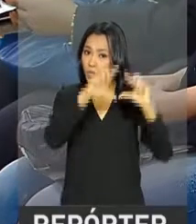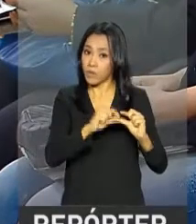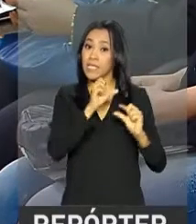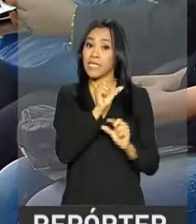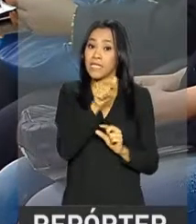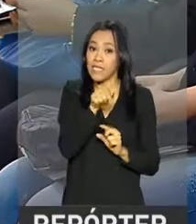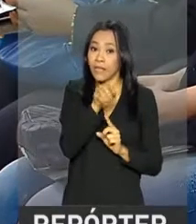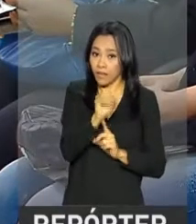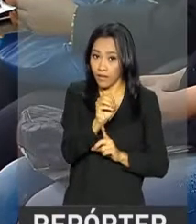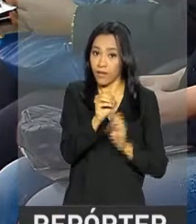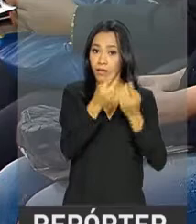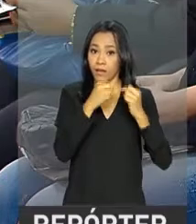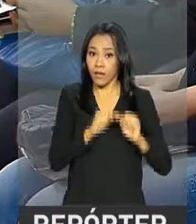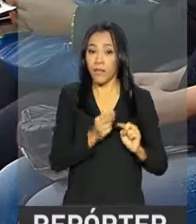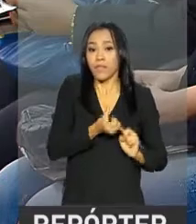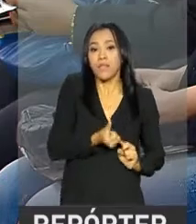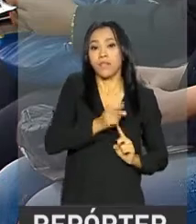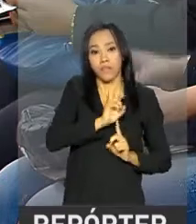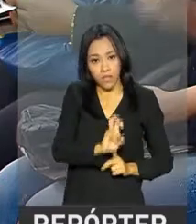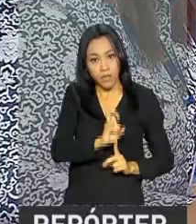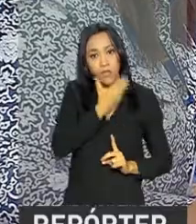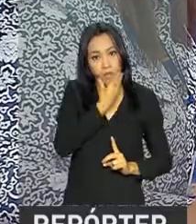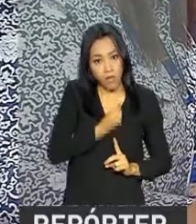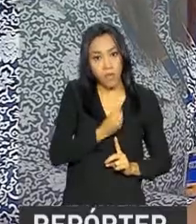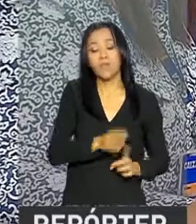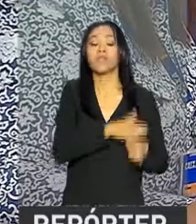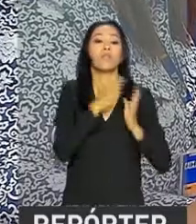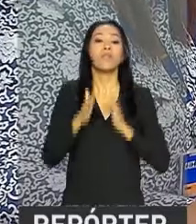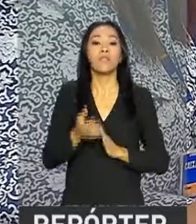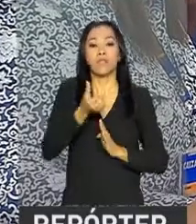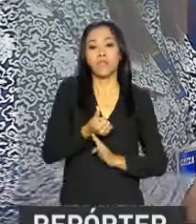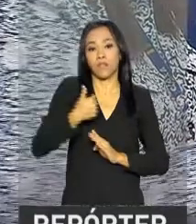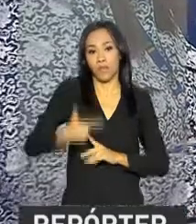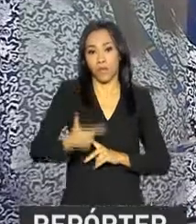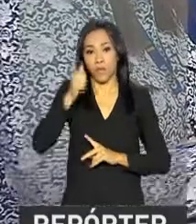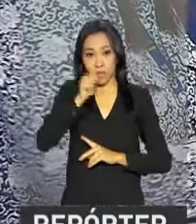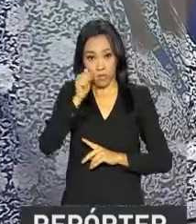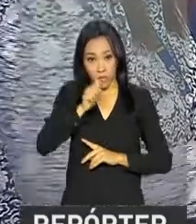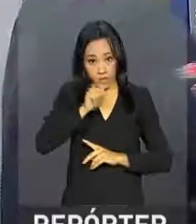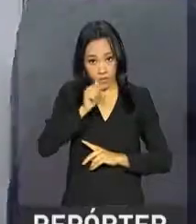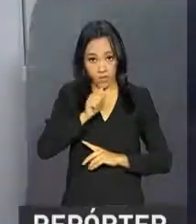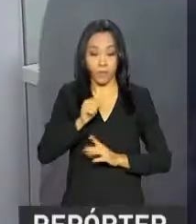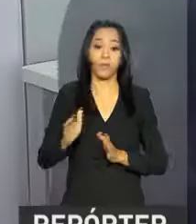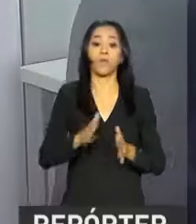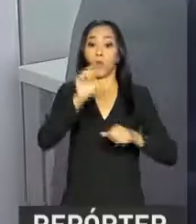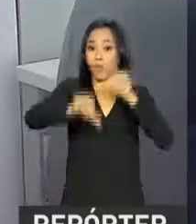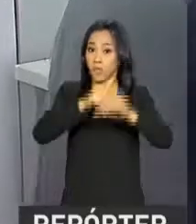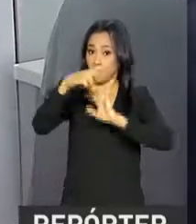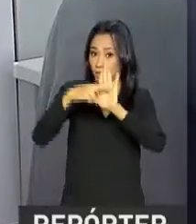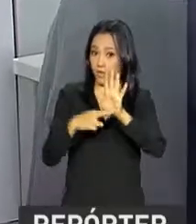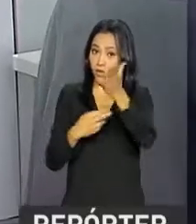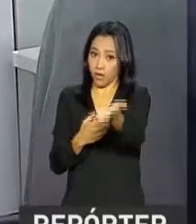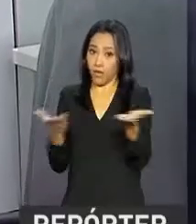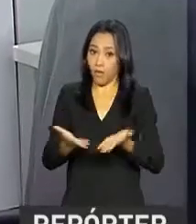para 65 anos no caso de homens e 62 anos no caso de mulheres com a mudança